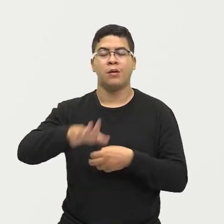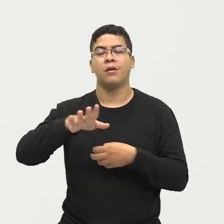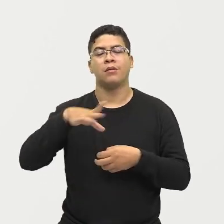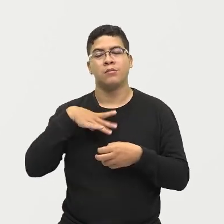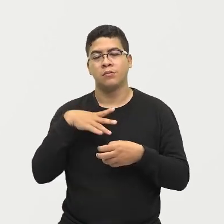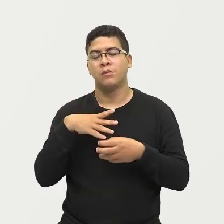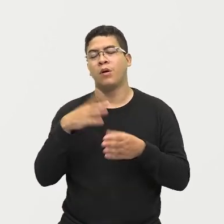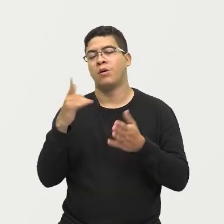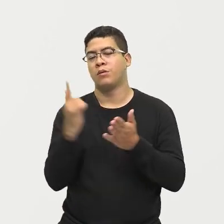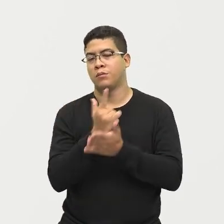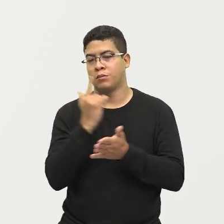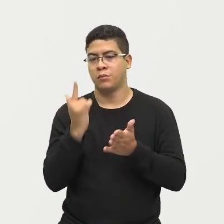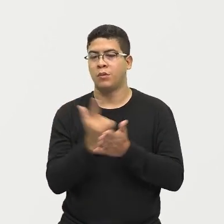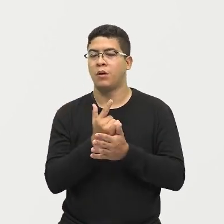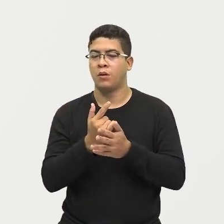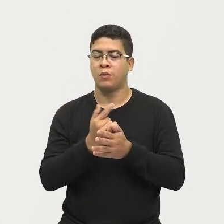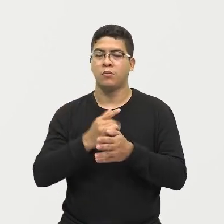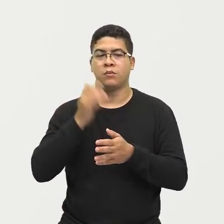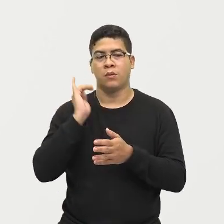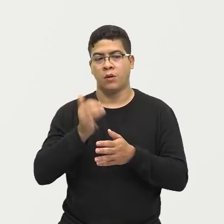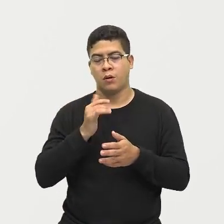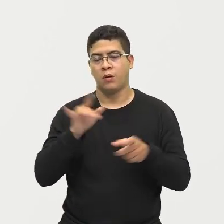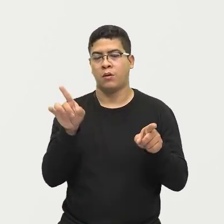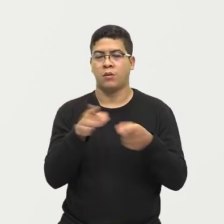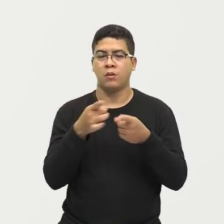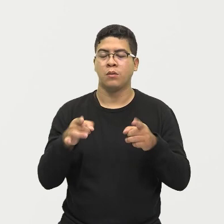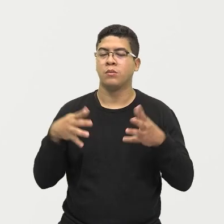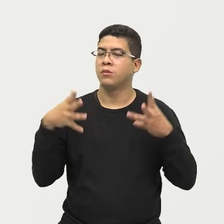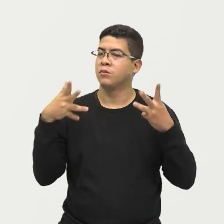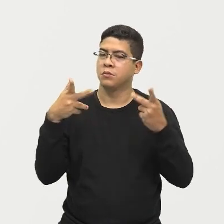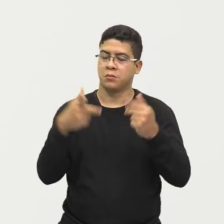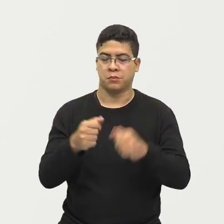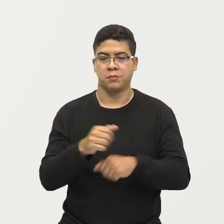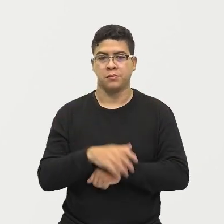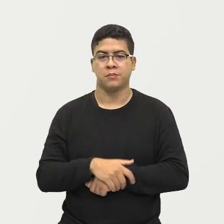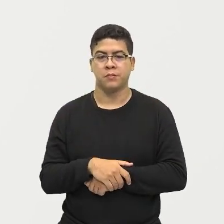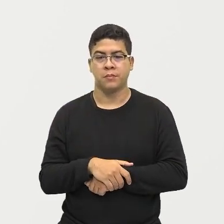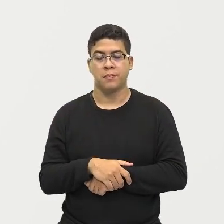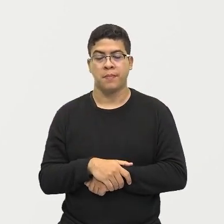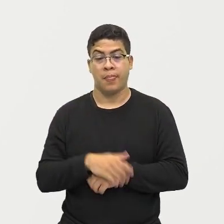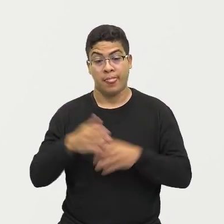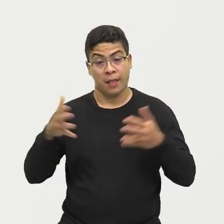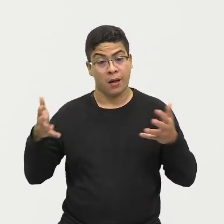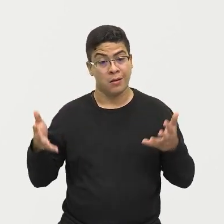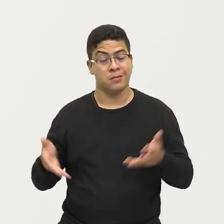grande pesquisador do folclore brasileiro, da música em geral. O que mais?